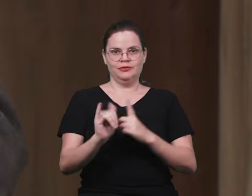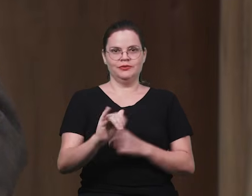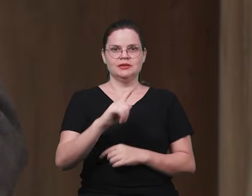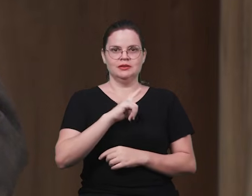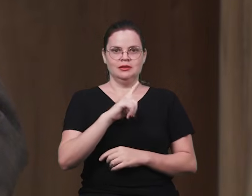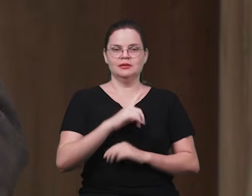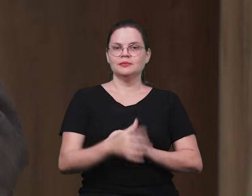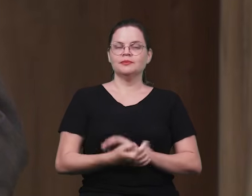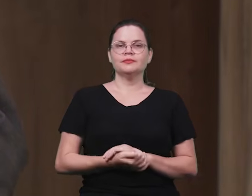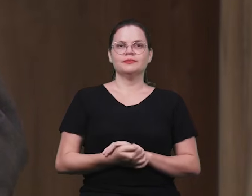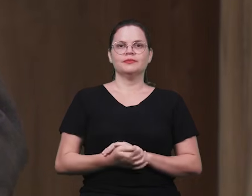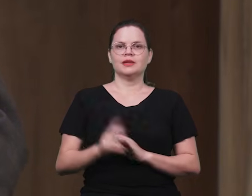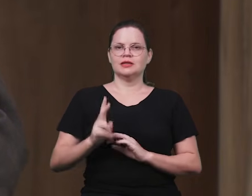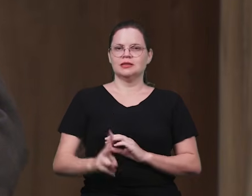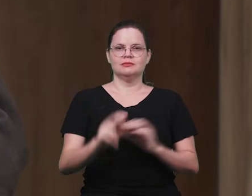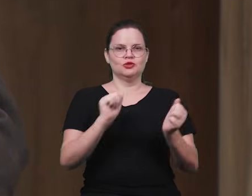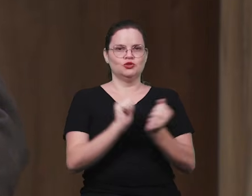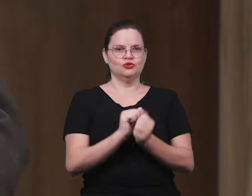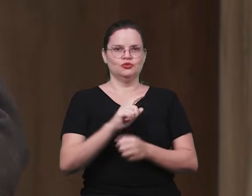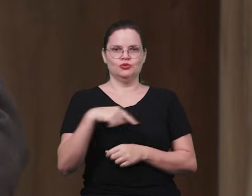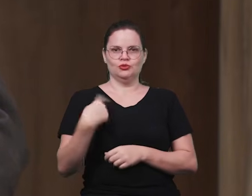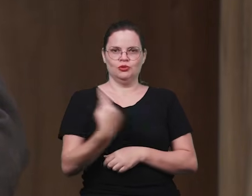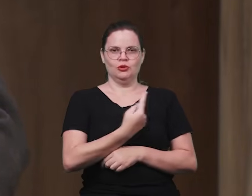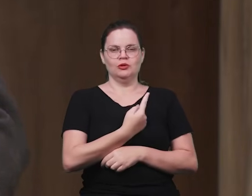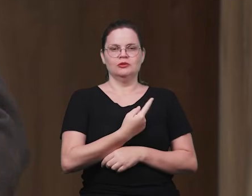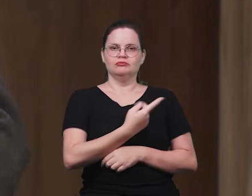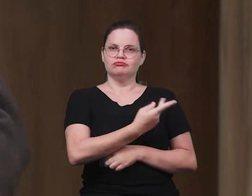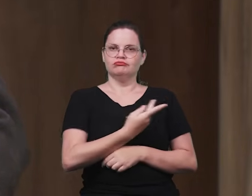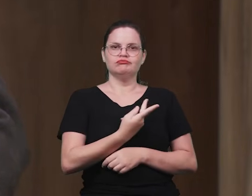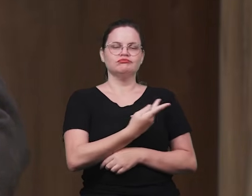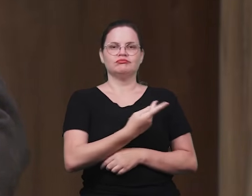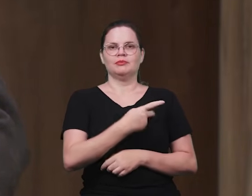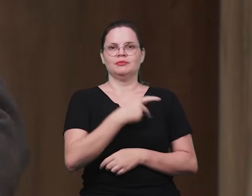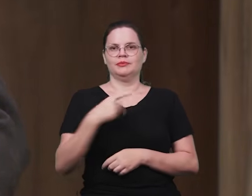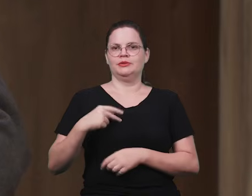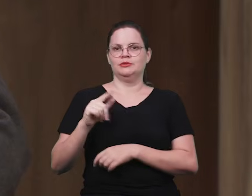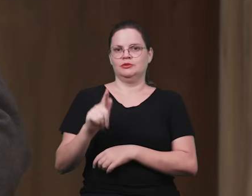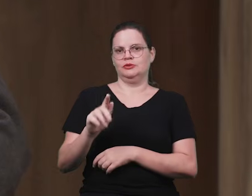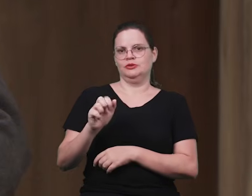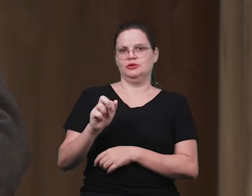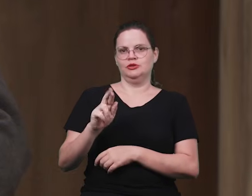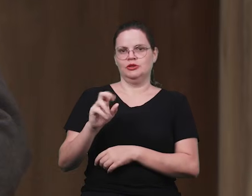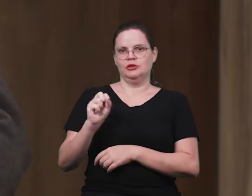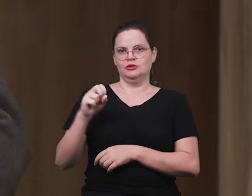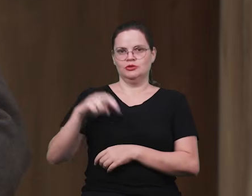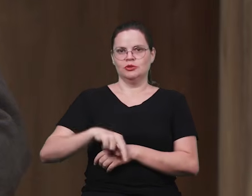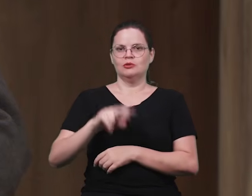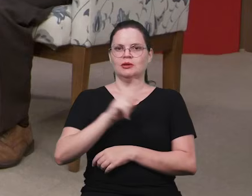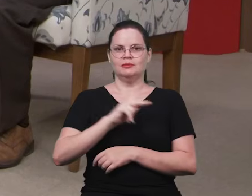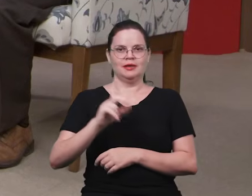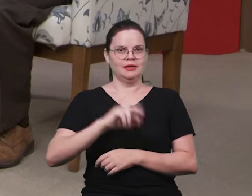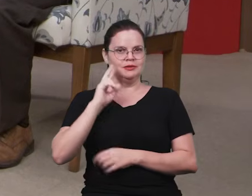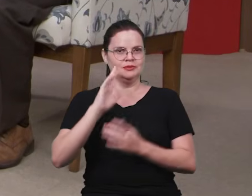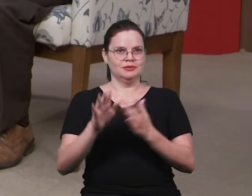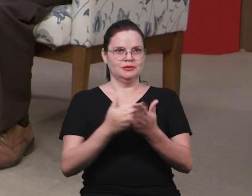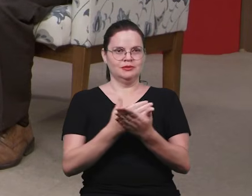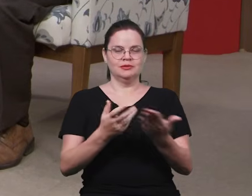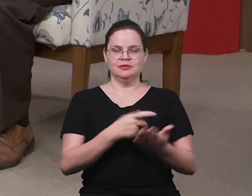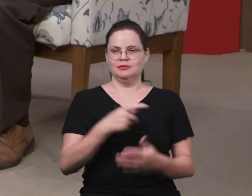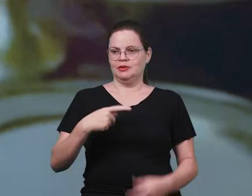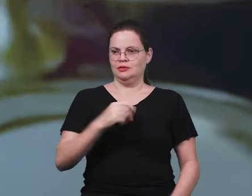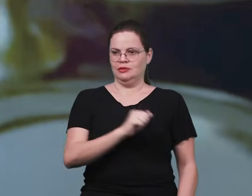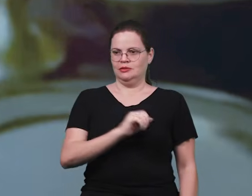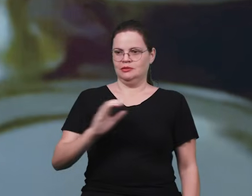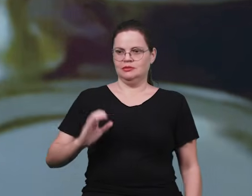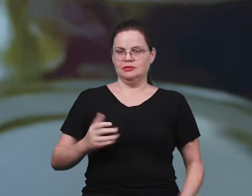Conosco, sempre presente na apresentação, pastor Gerson Belucci. Paz do Senhor, pastor Antônio Carlos, paz